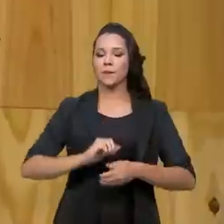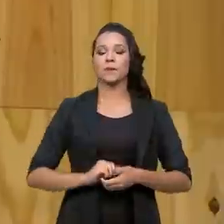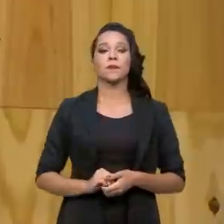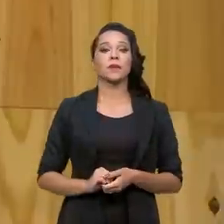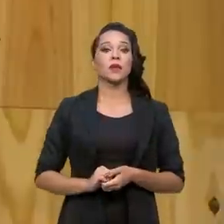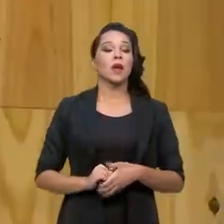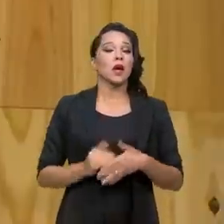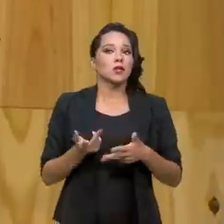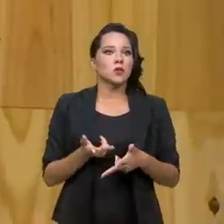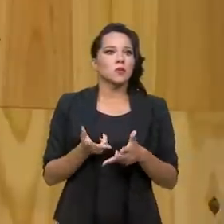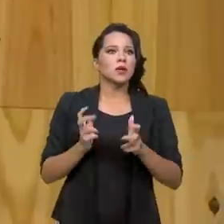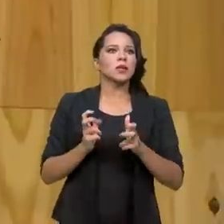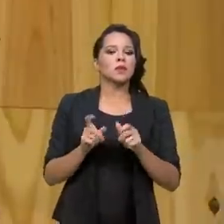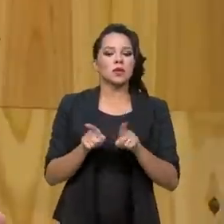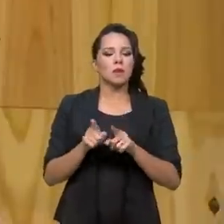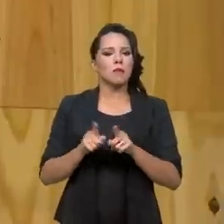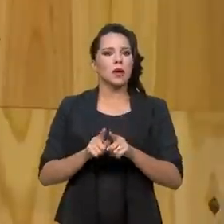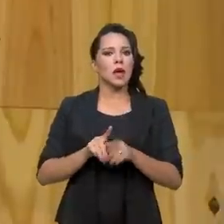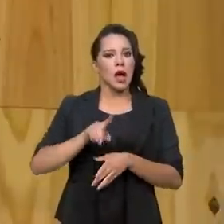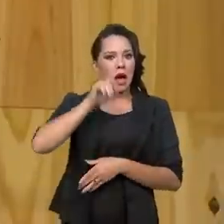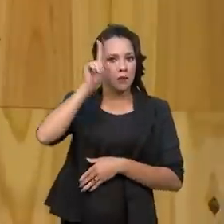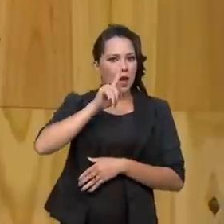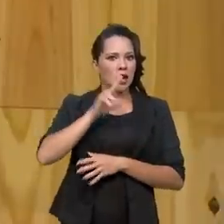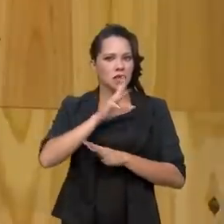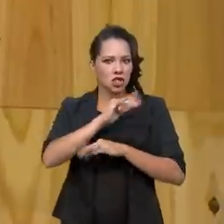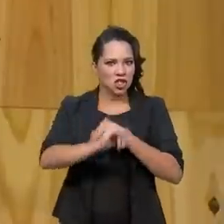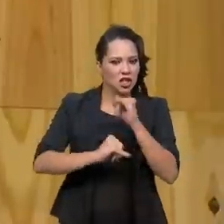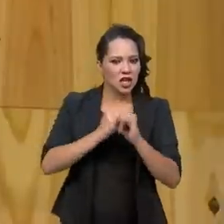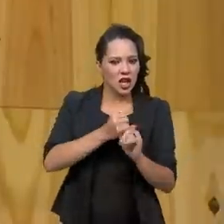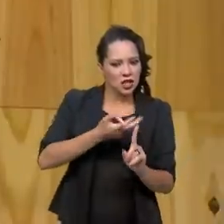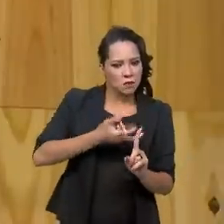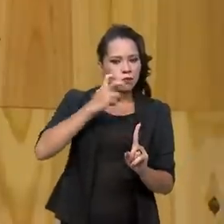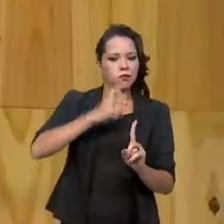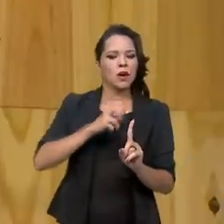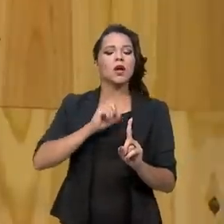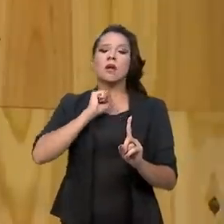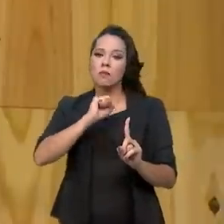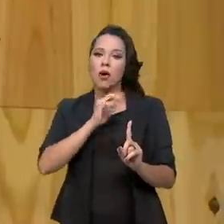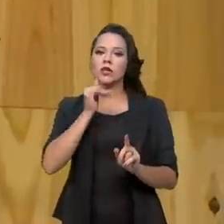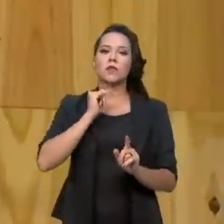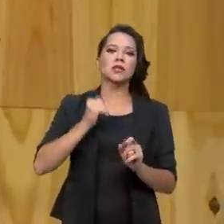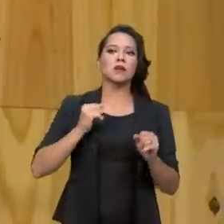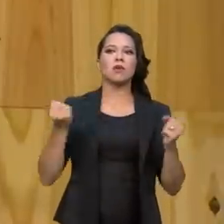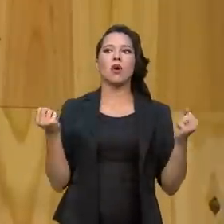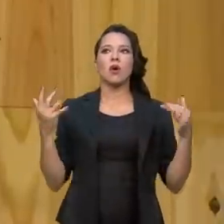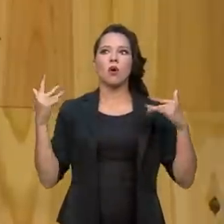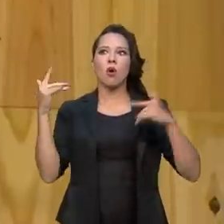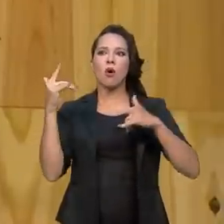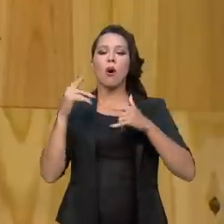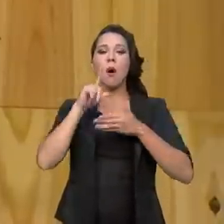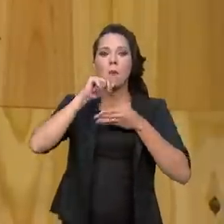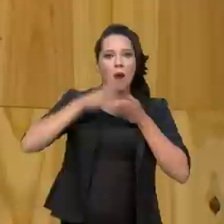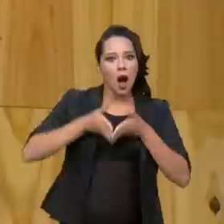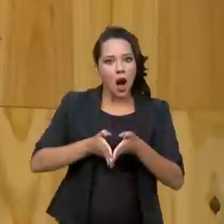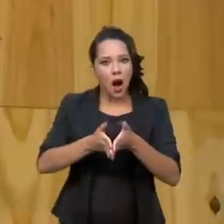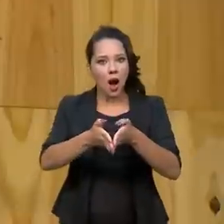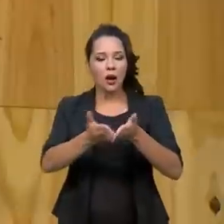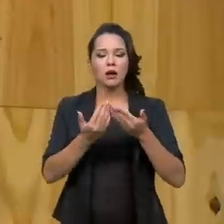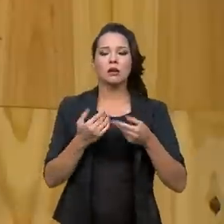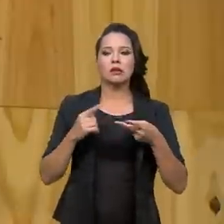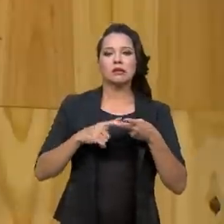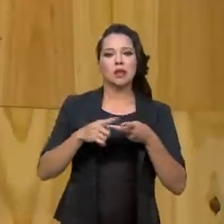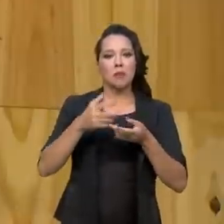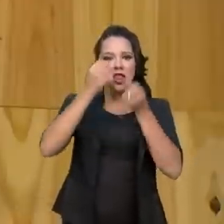nós identificamos ameaças cibernéticas que podem interferir, por exemplo, com o tráfego marítimo, o